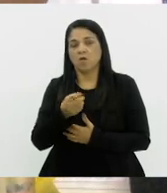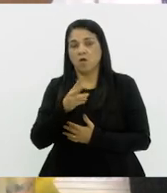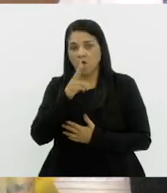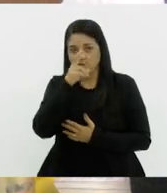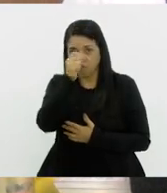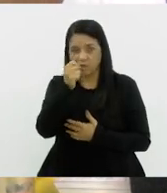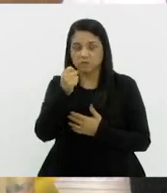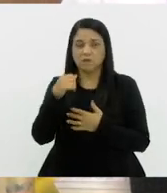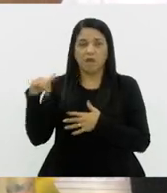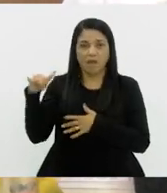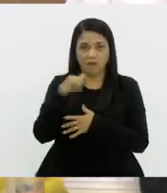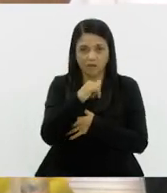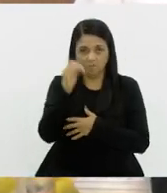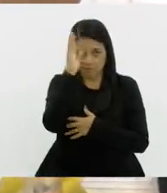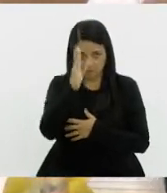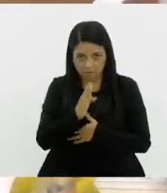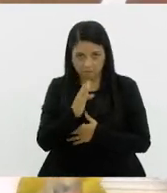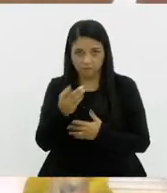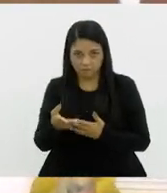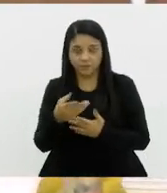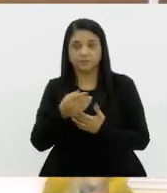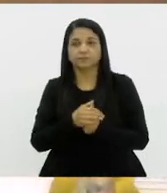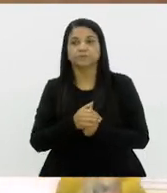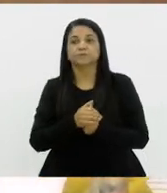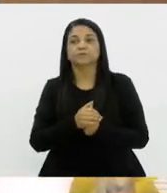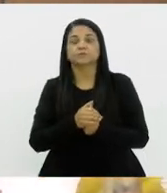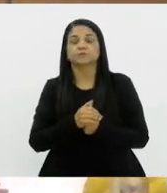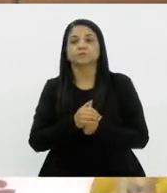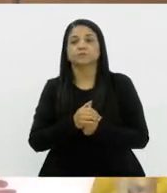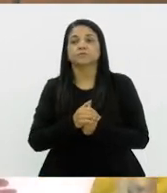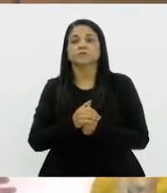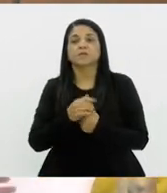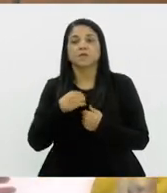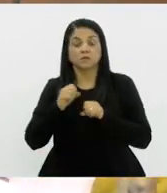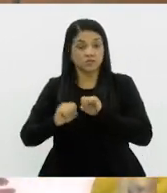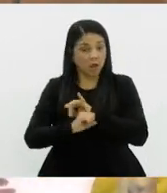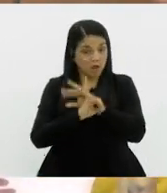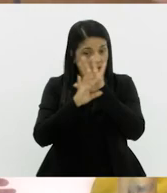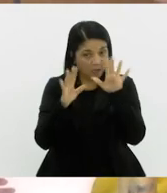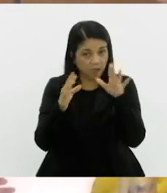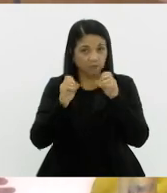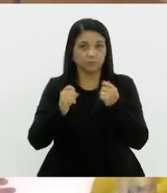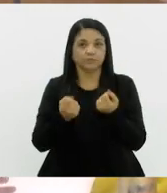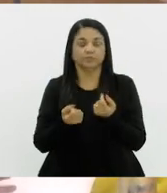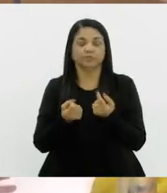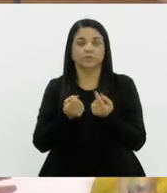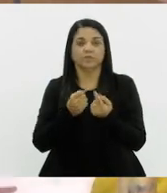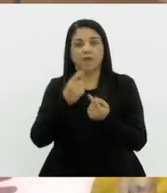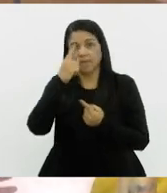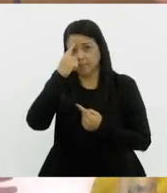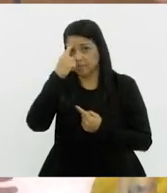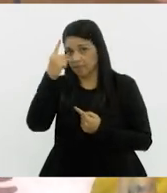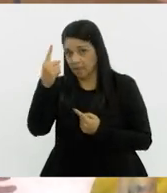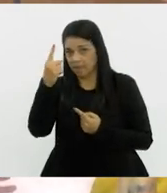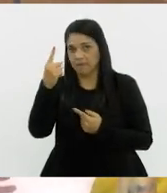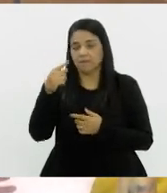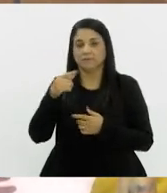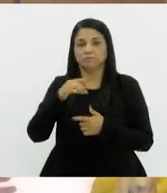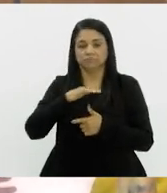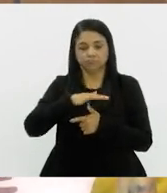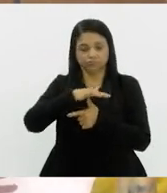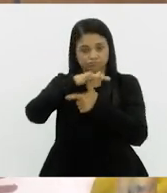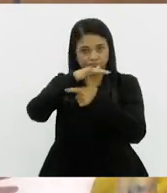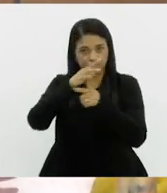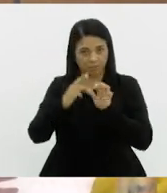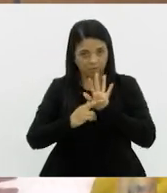para poder trazer aqui alguns pontos, deixando muito claro, deputado Mink, que a nossa ideia, a ideia da aviação aqui